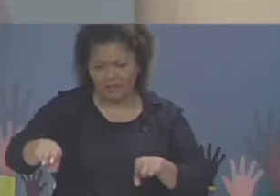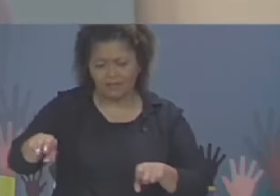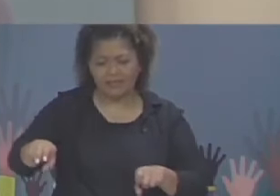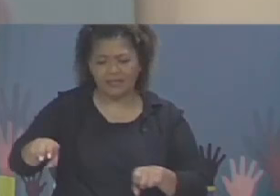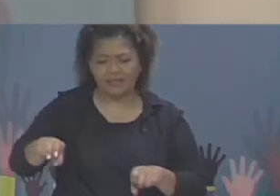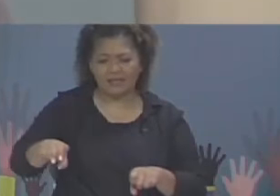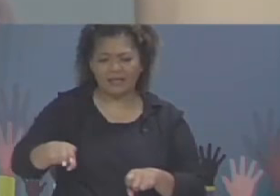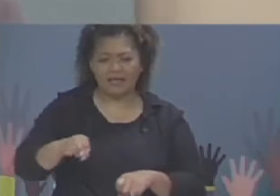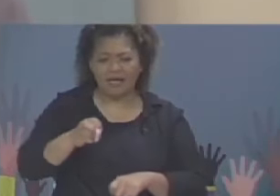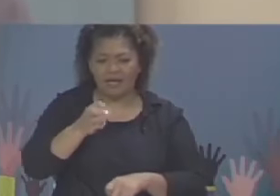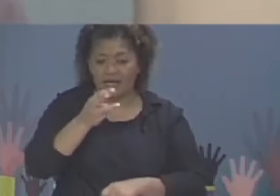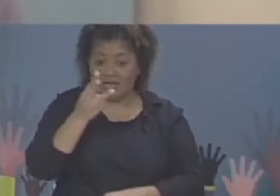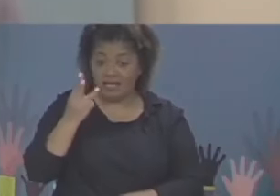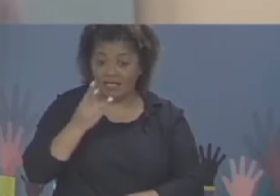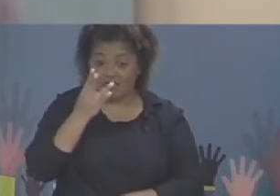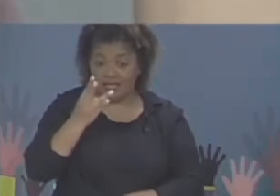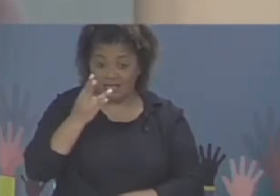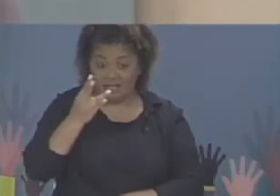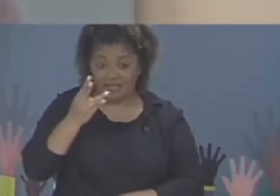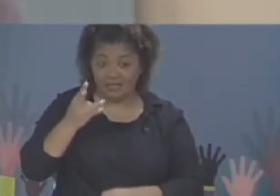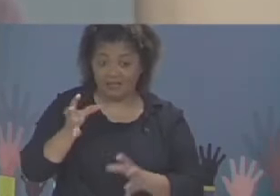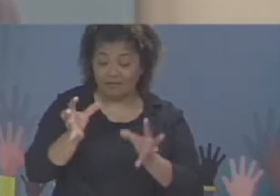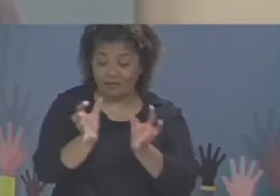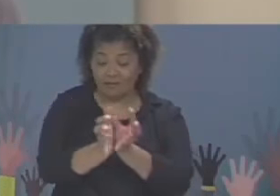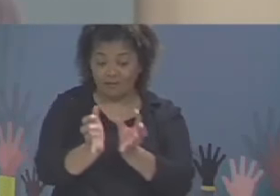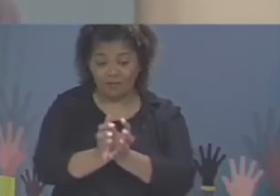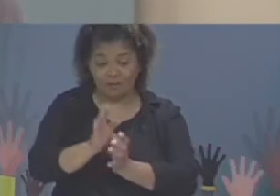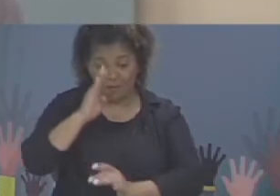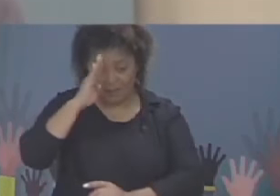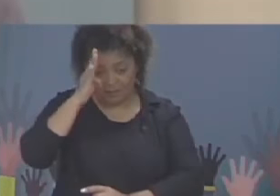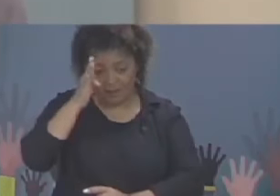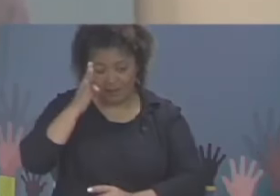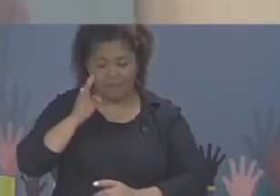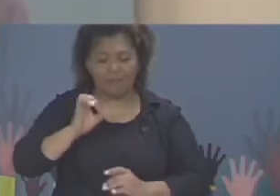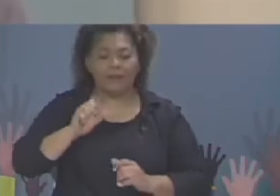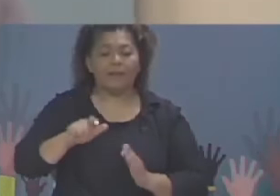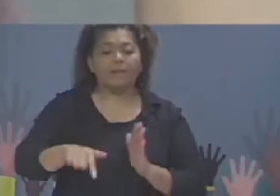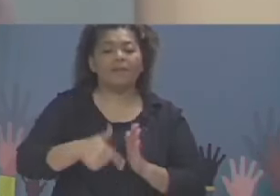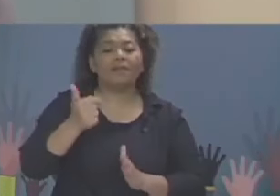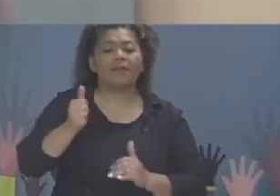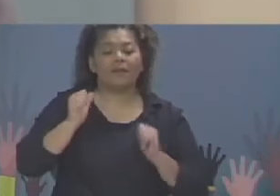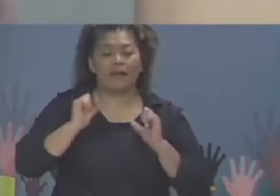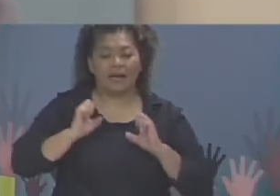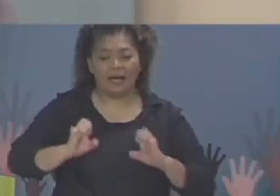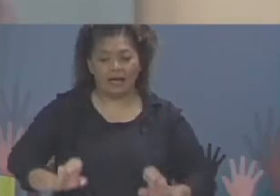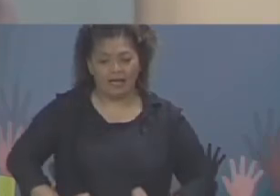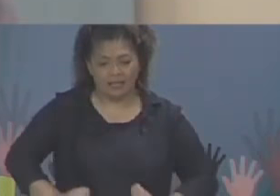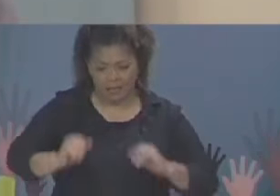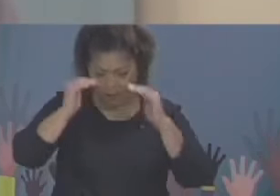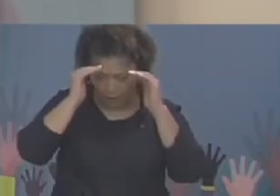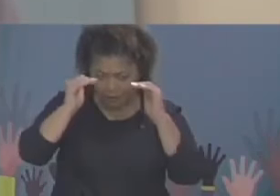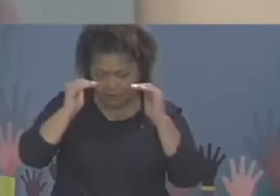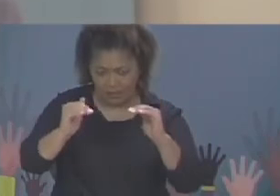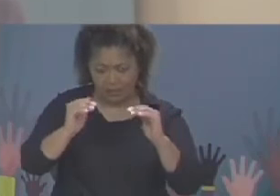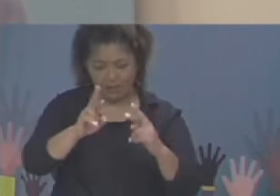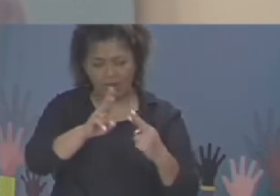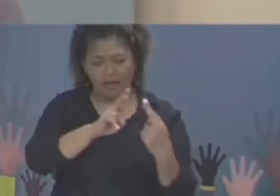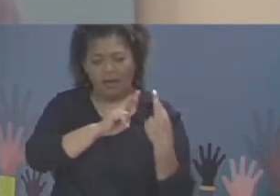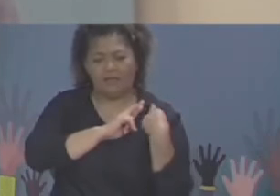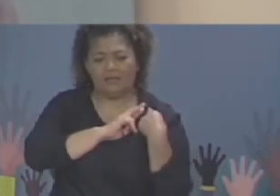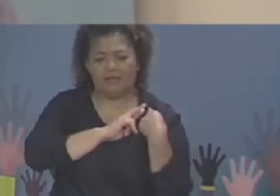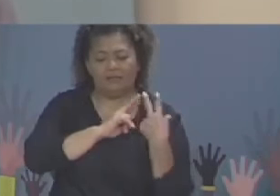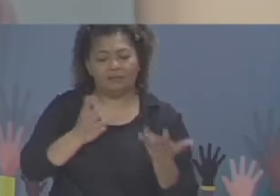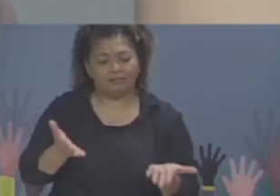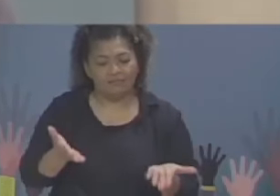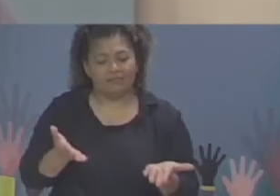espelhe em três componentes principais: a ética, o respeito e a responsabilidade. São três